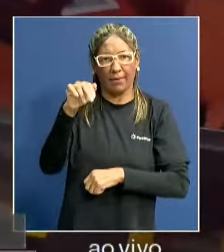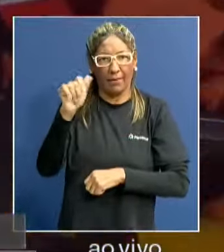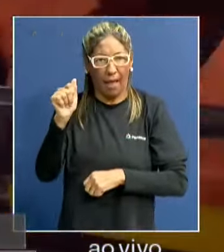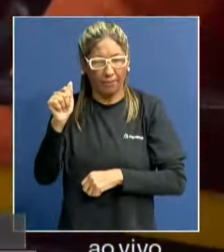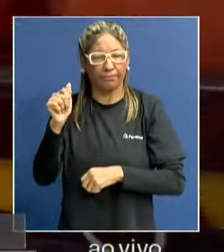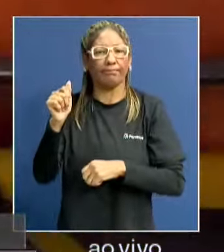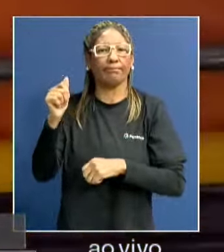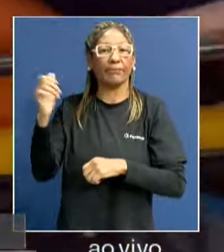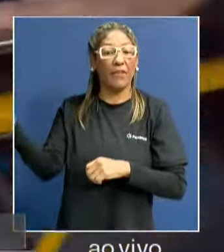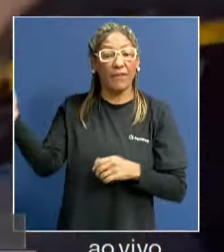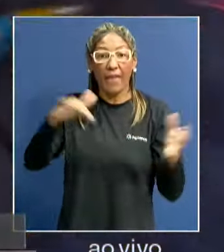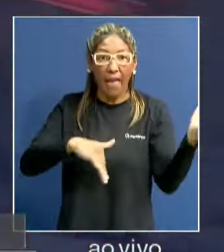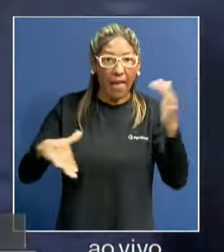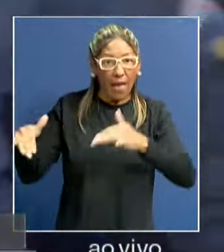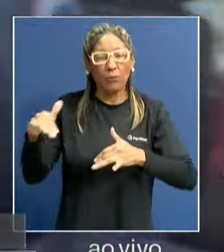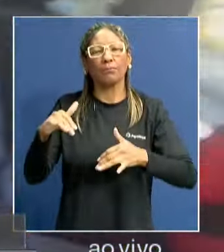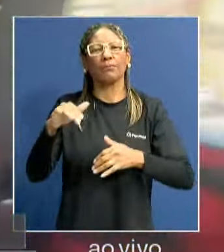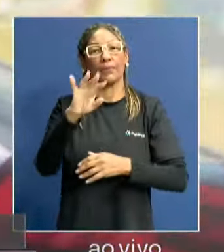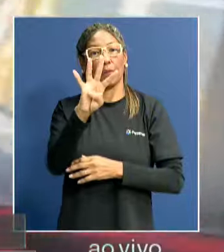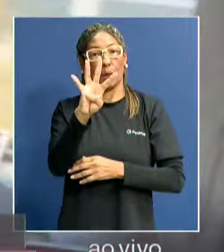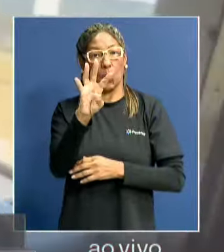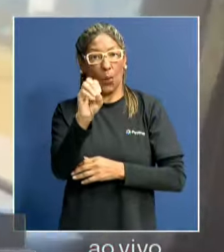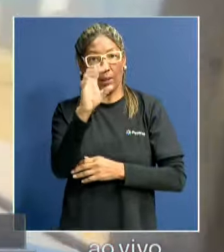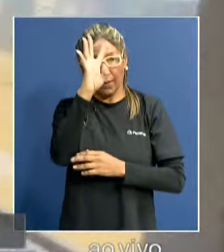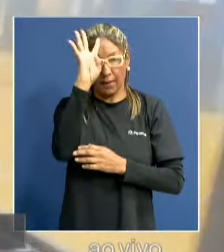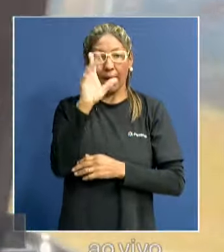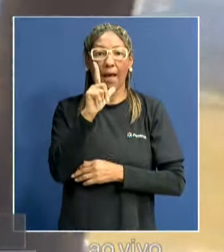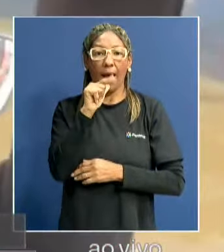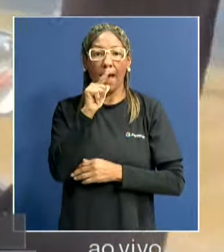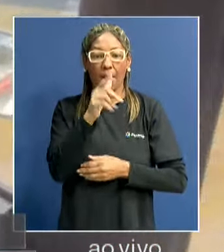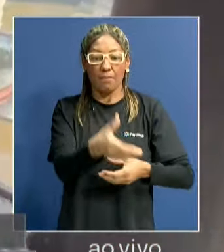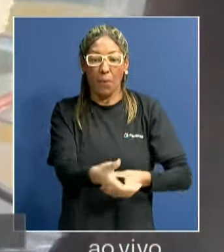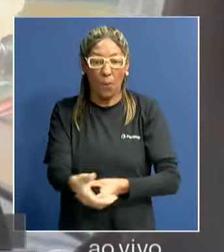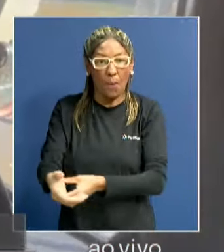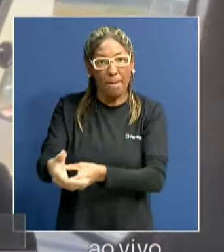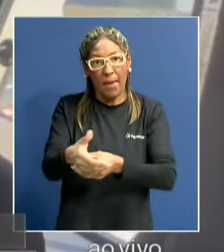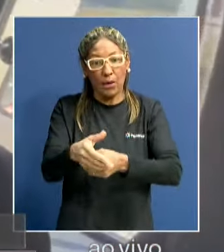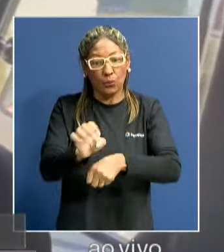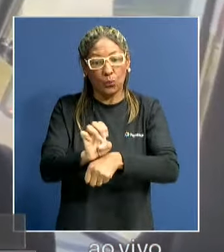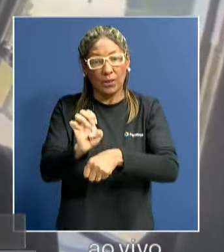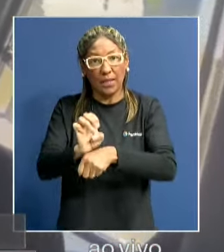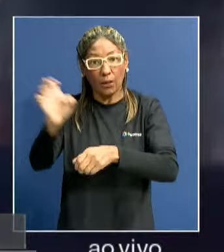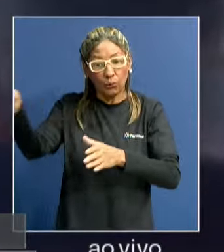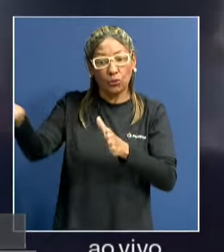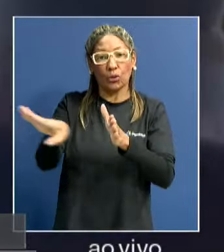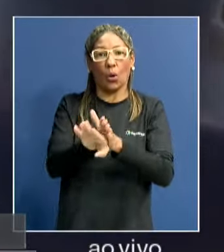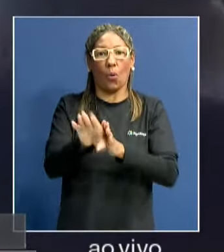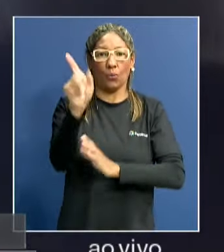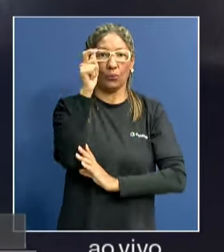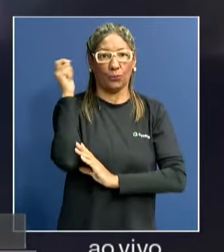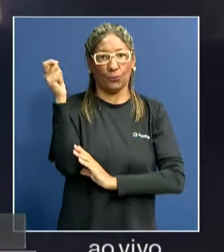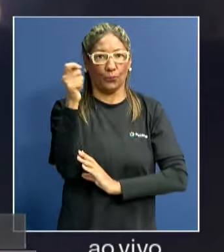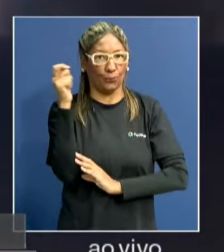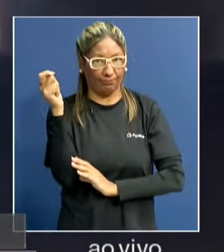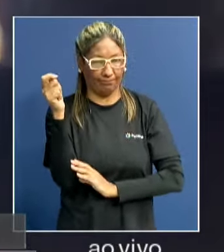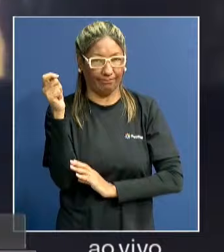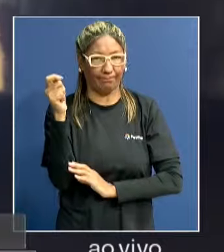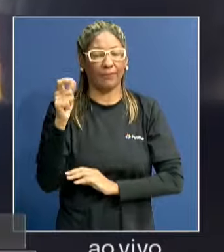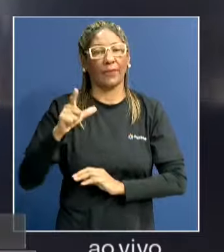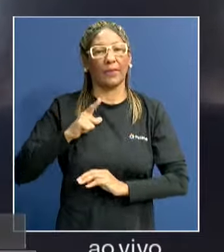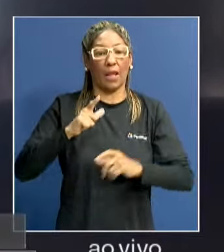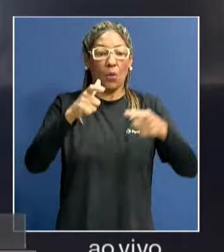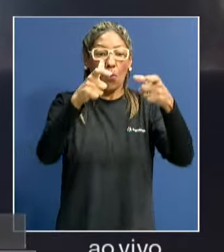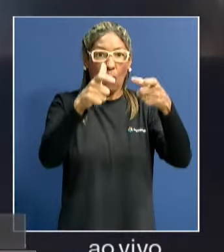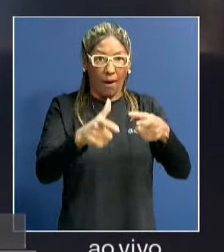cidades gaúchas. São cerca de 40 bombeiros do estado vizinho em solo gaúcho. Com um posto montado